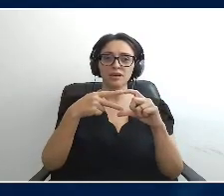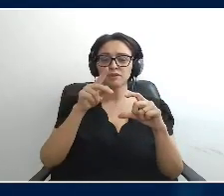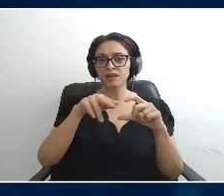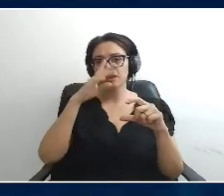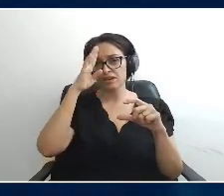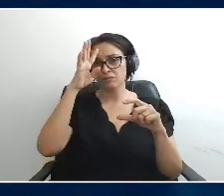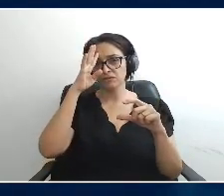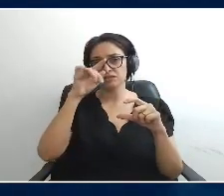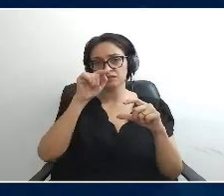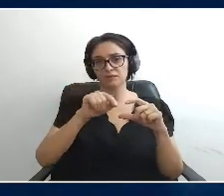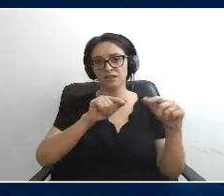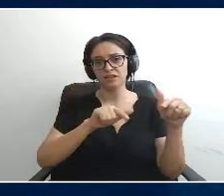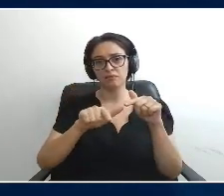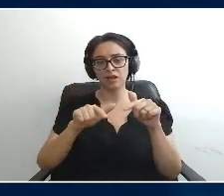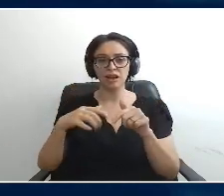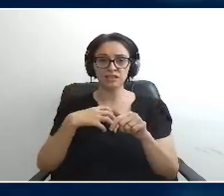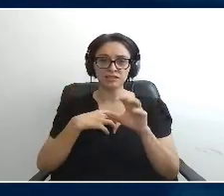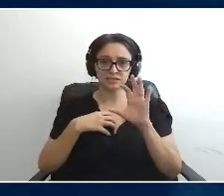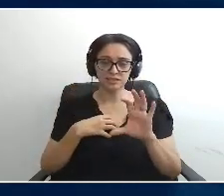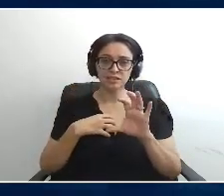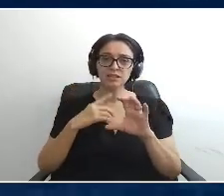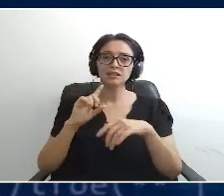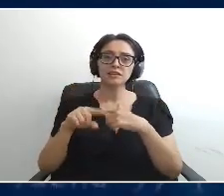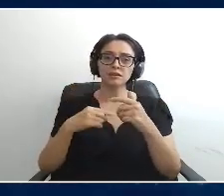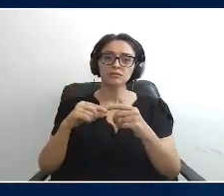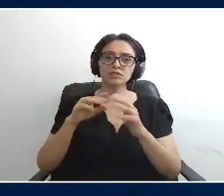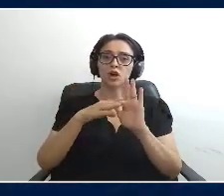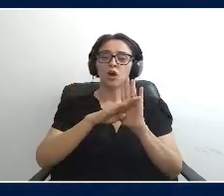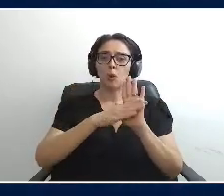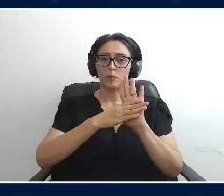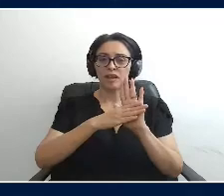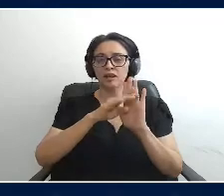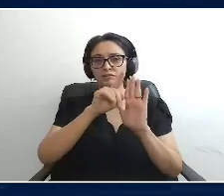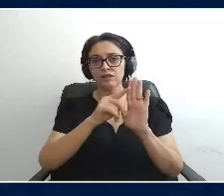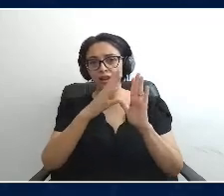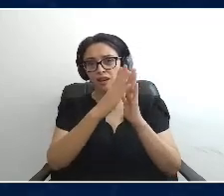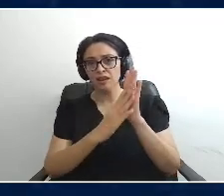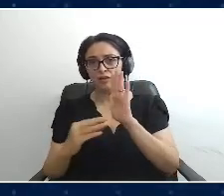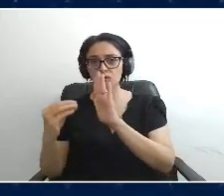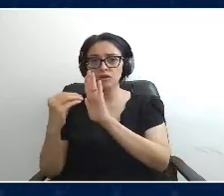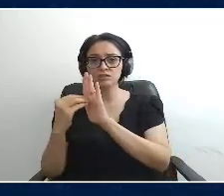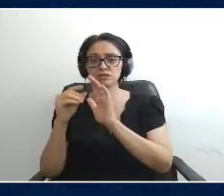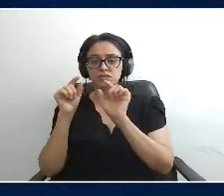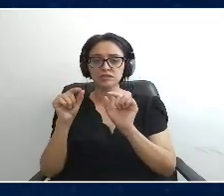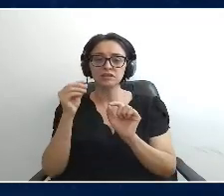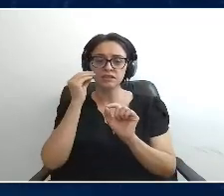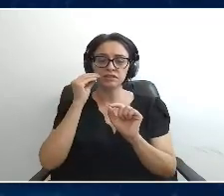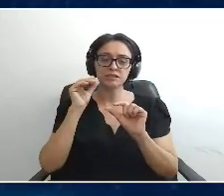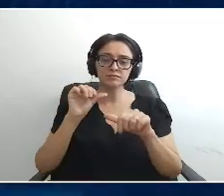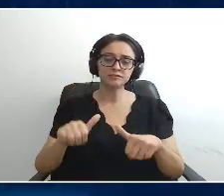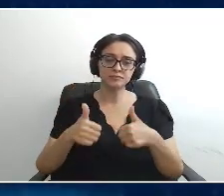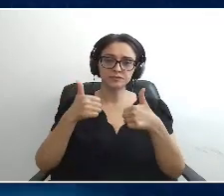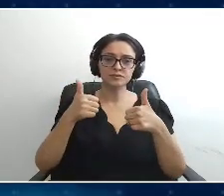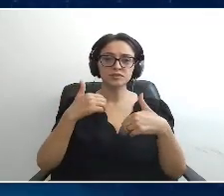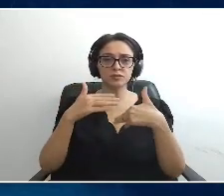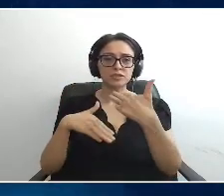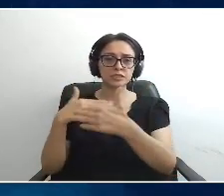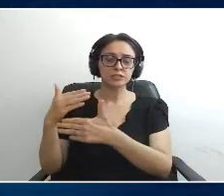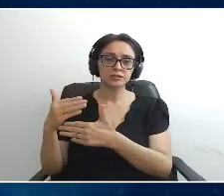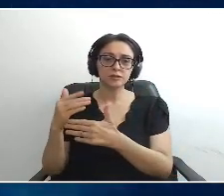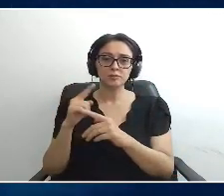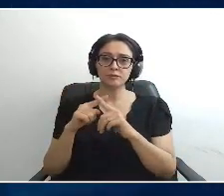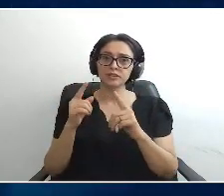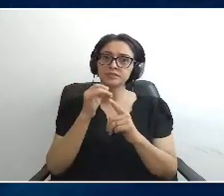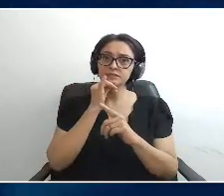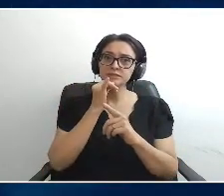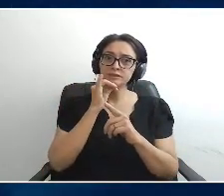para ser trabalhado dessa forma. Então, na hora de compilar para uma linguagem assim, ela tenta otimizar esse processo. Mas, por exemplo,